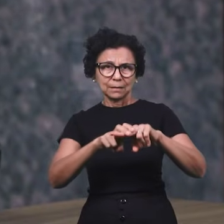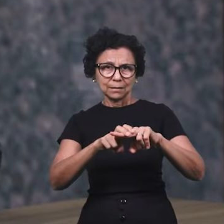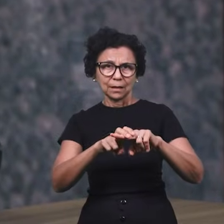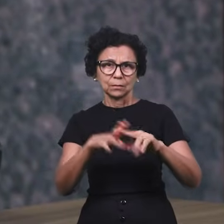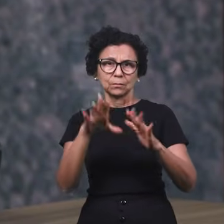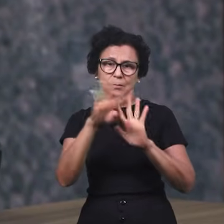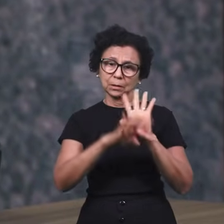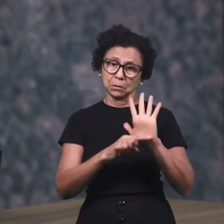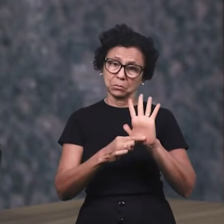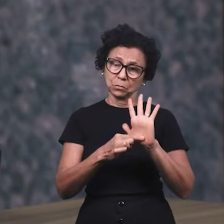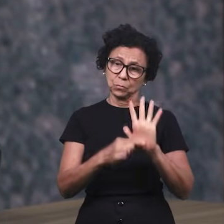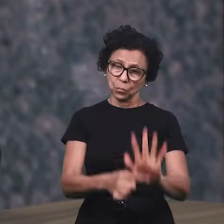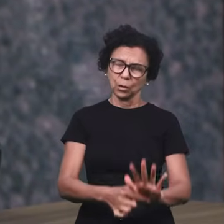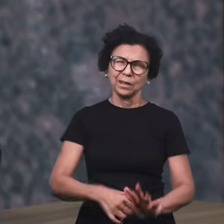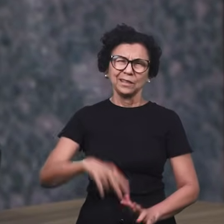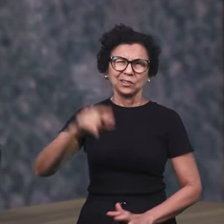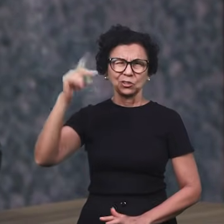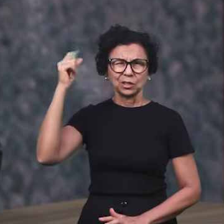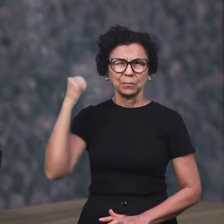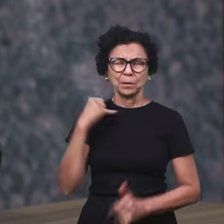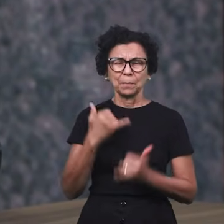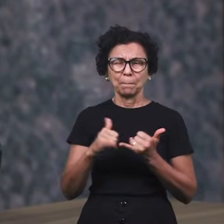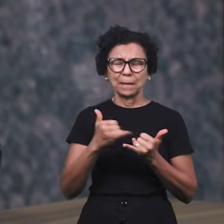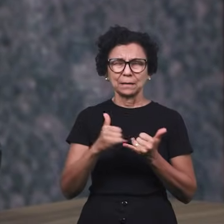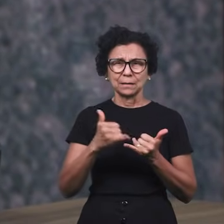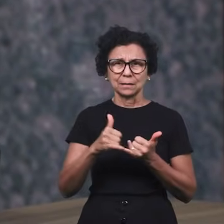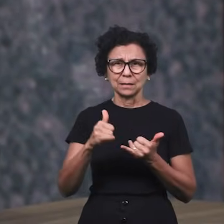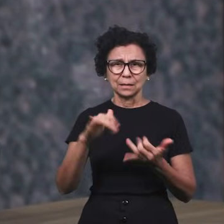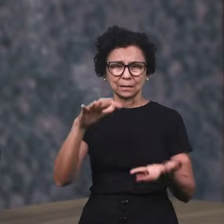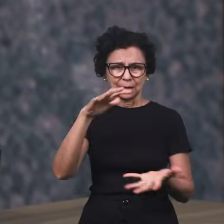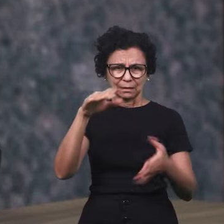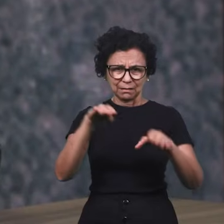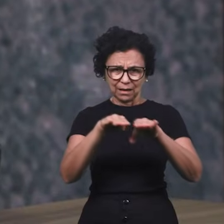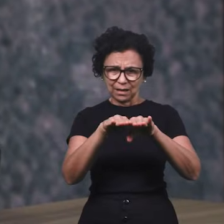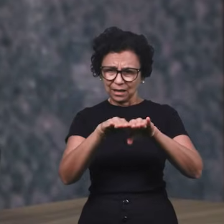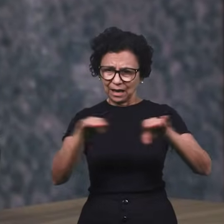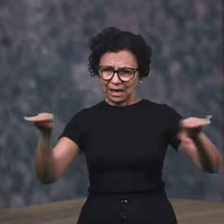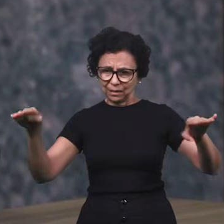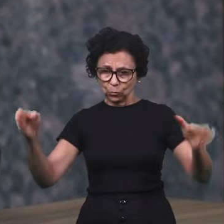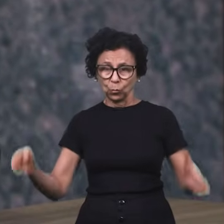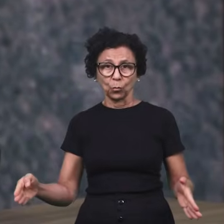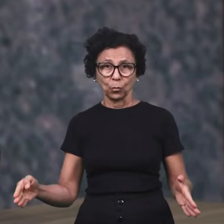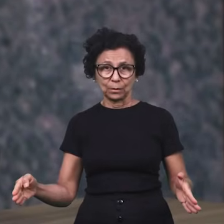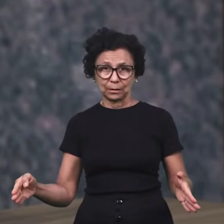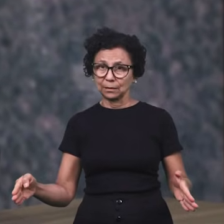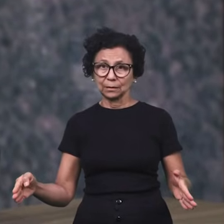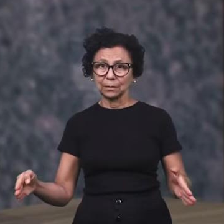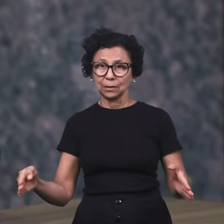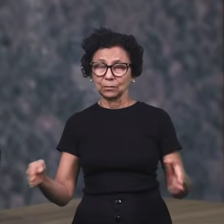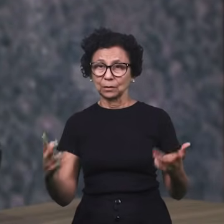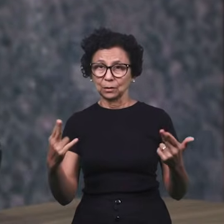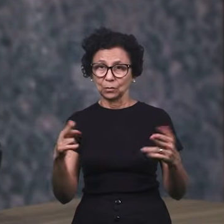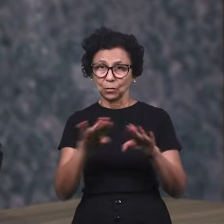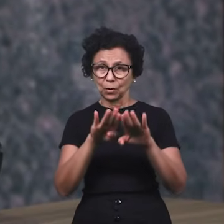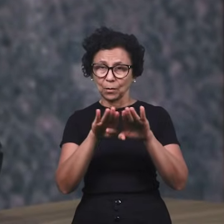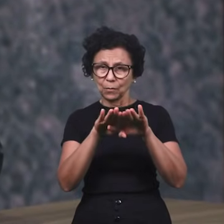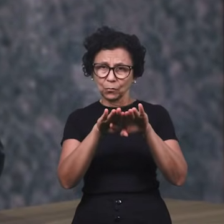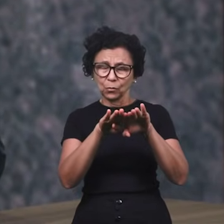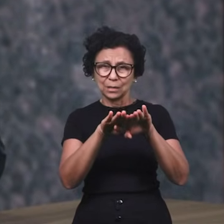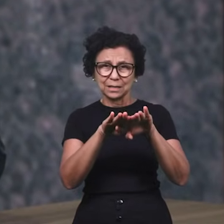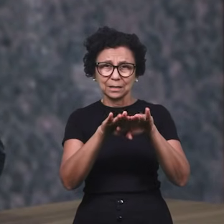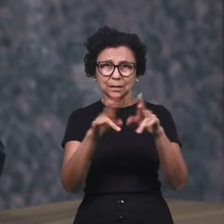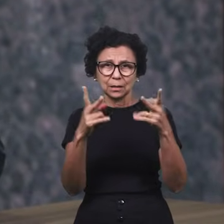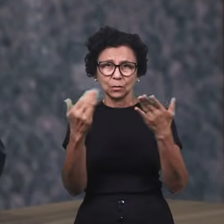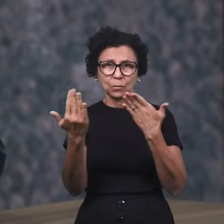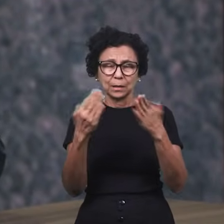começaram, havia uma compreensão de que o mundo, a Terra fosse plana, como uma mesa, né? Quadrada não, tá, irmãos? Mas plana, como se fosse